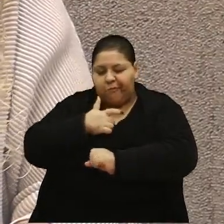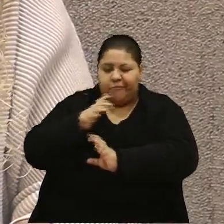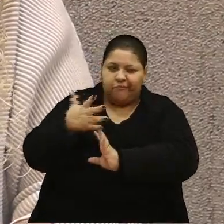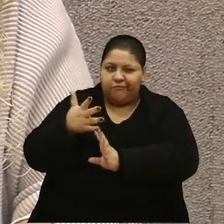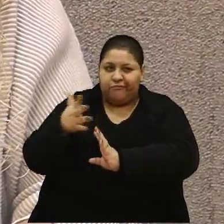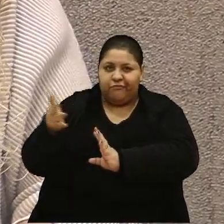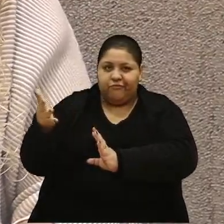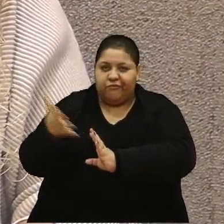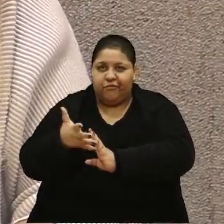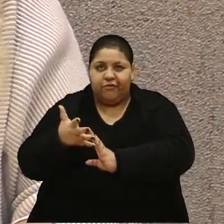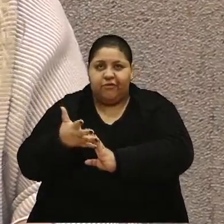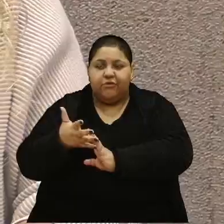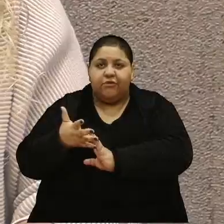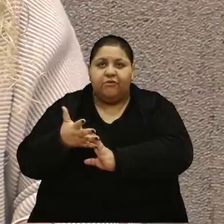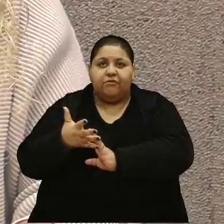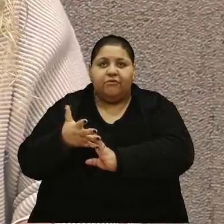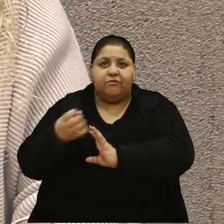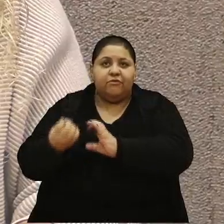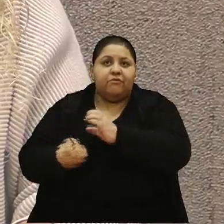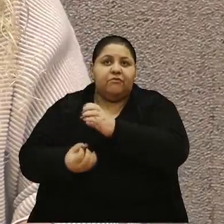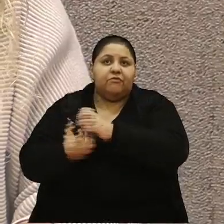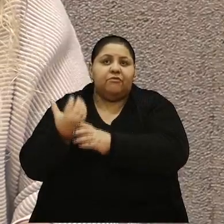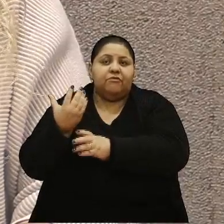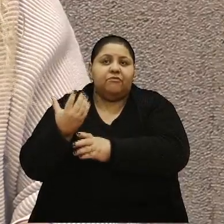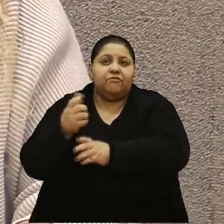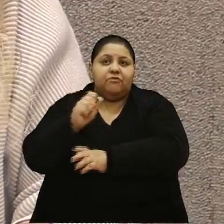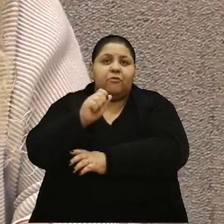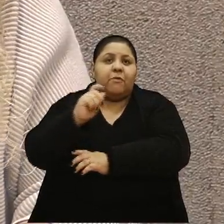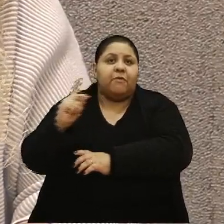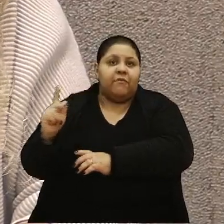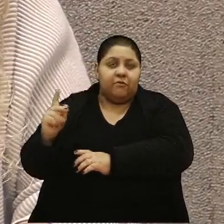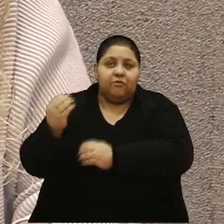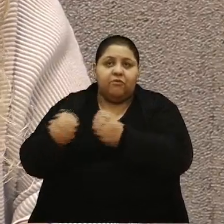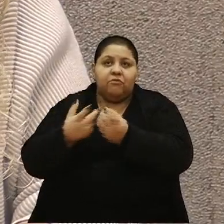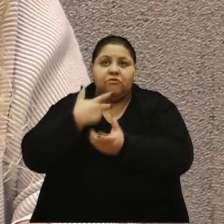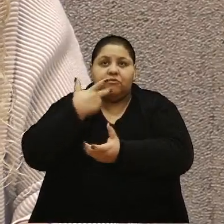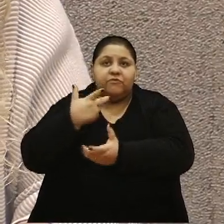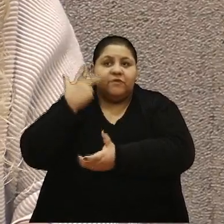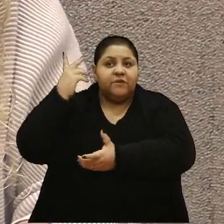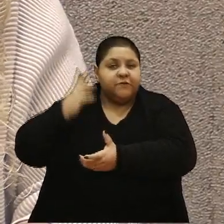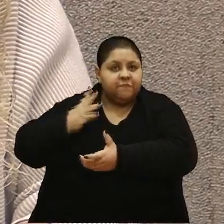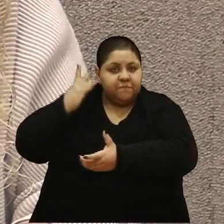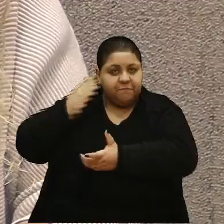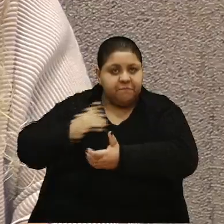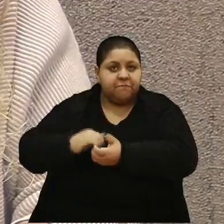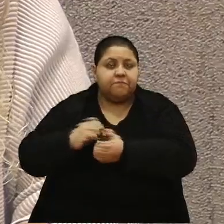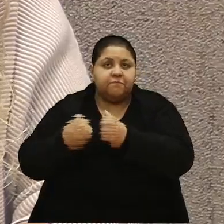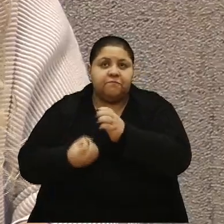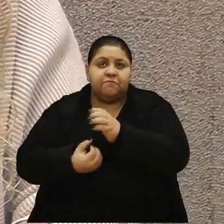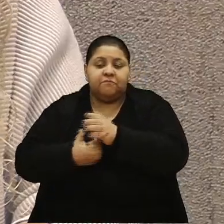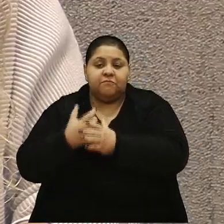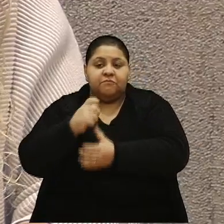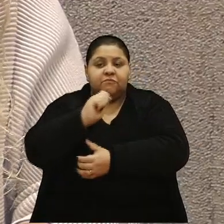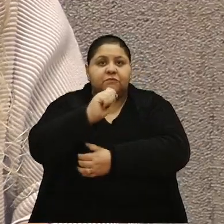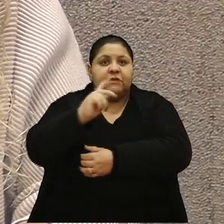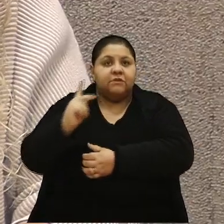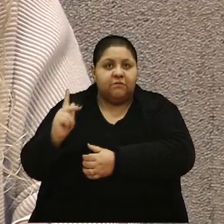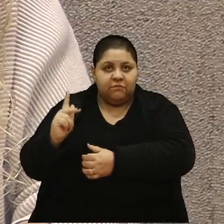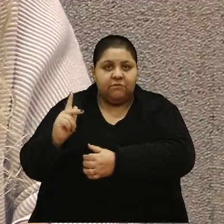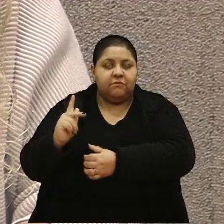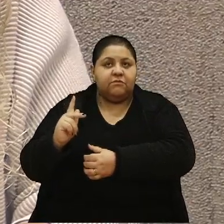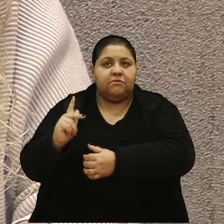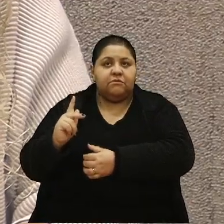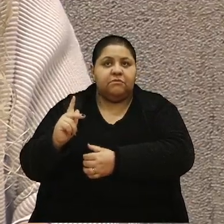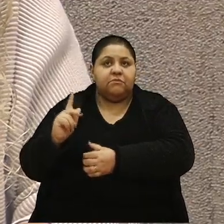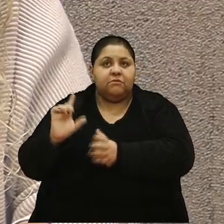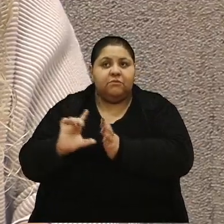já caindo de madura há muito tempo a criação de um aplicativo, como eu estava falando com a Dai, né? A criação de um aplicativo, aonde